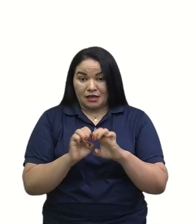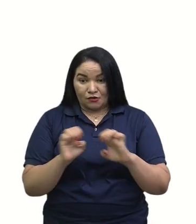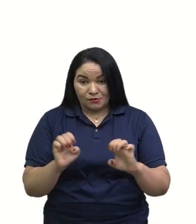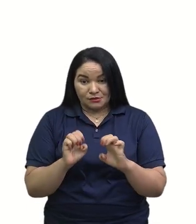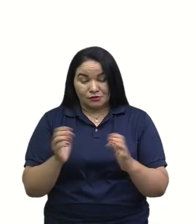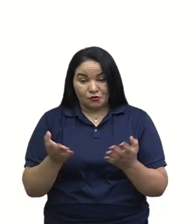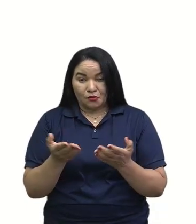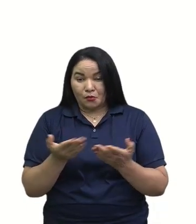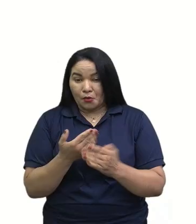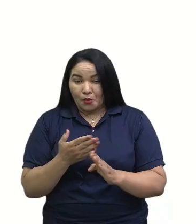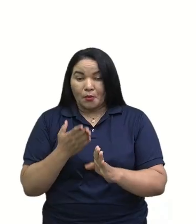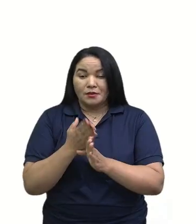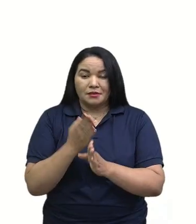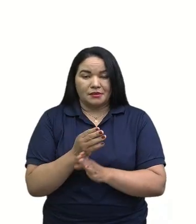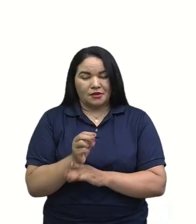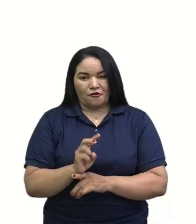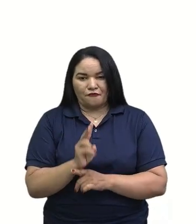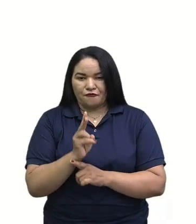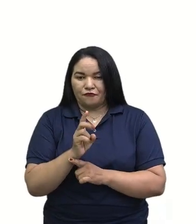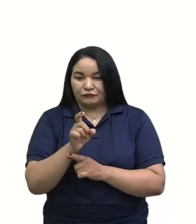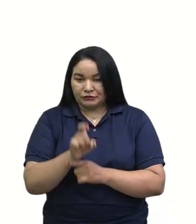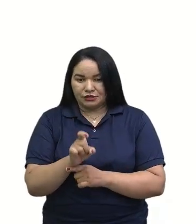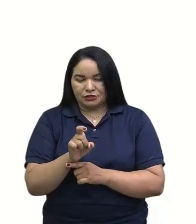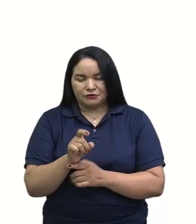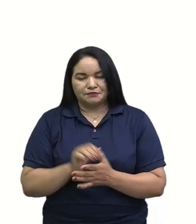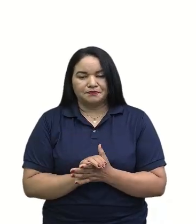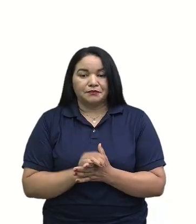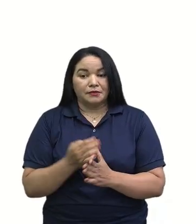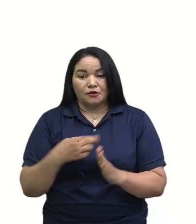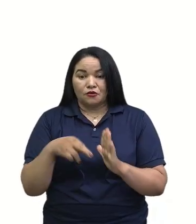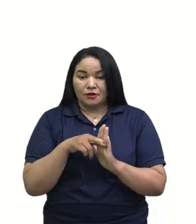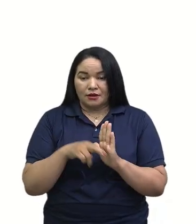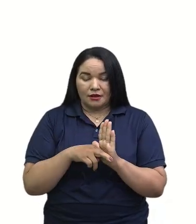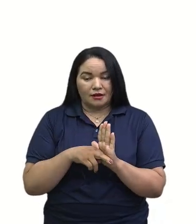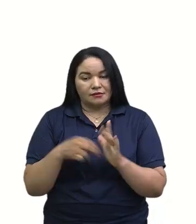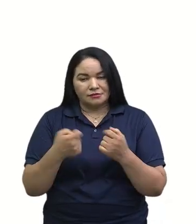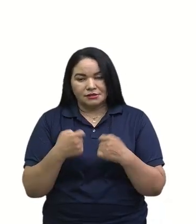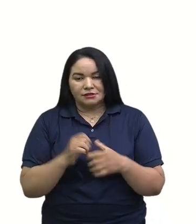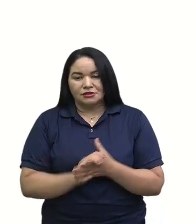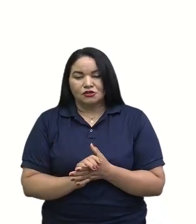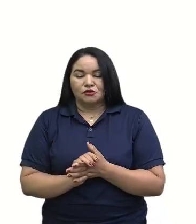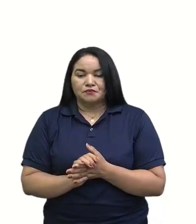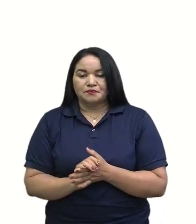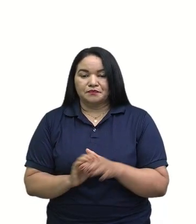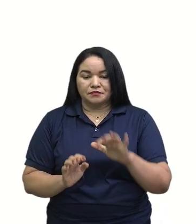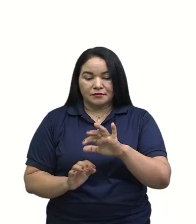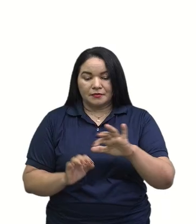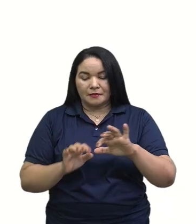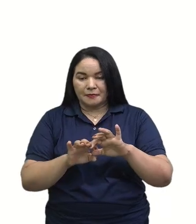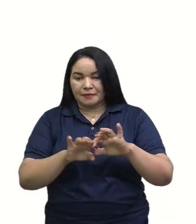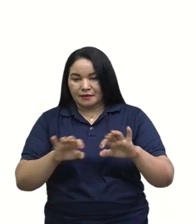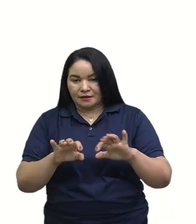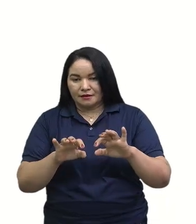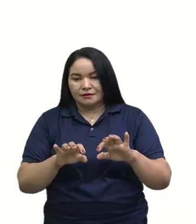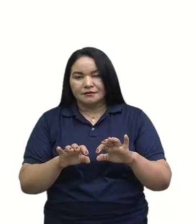nós vamos encontrar o valor do x. Via de regra, nós vamos deixar na esquerda tudo que tem x, na direita o que não tem x, não é assim que a gente aprendeu?